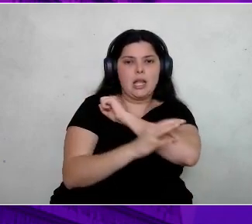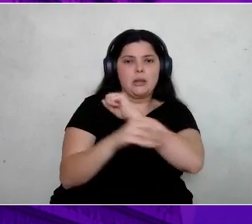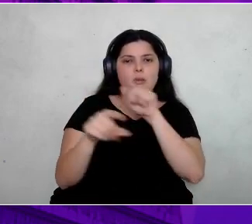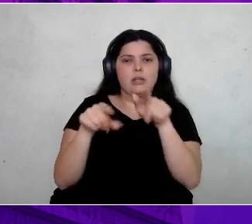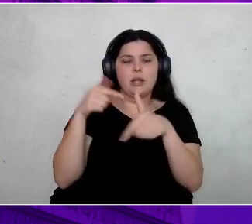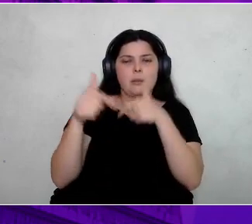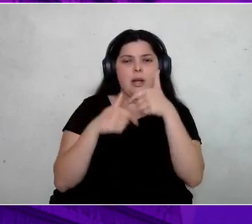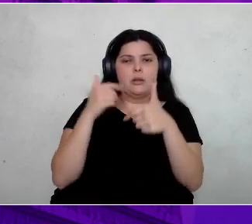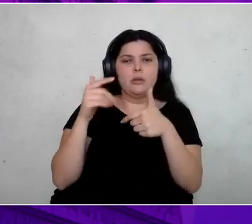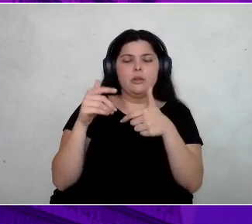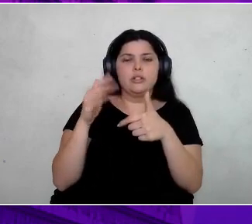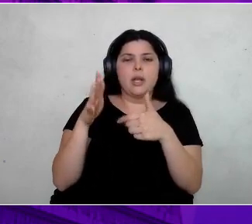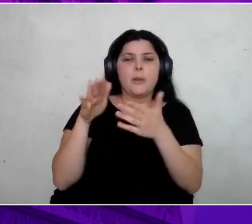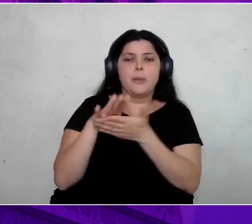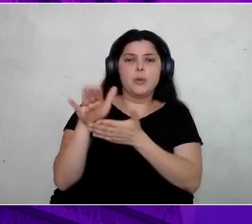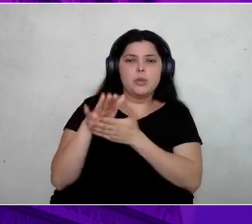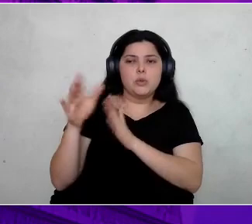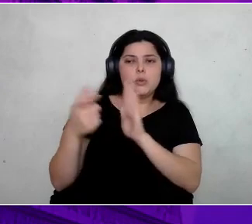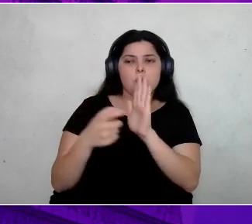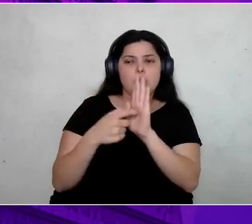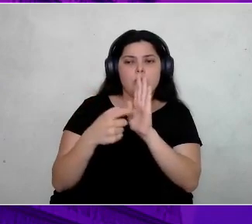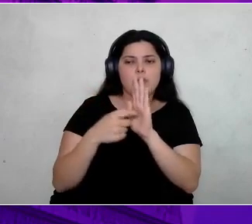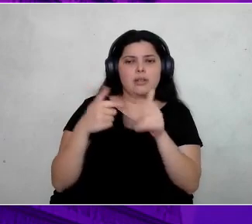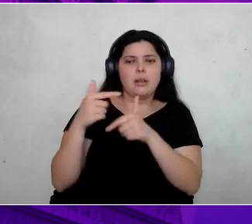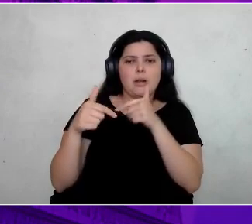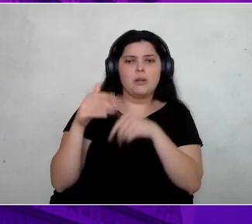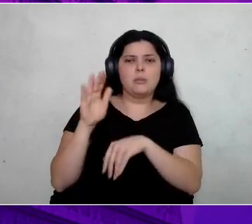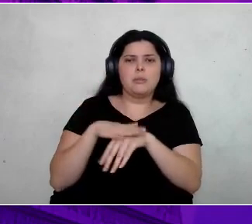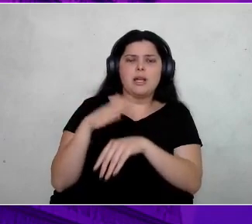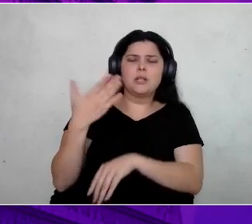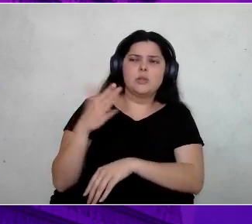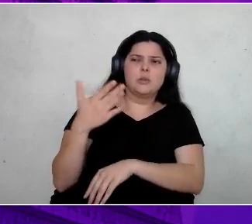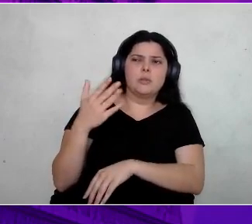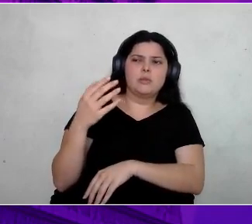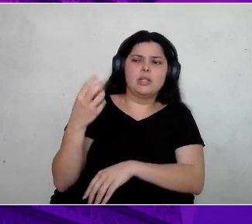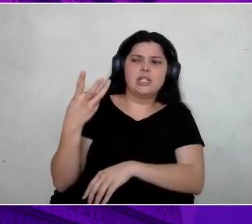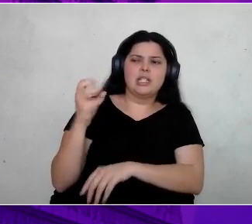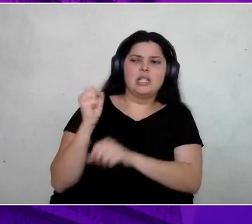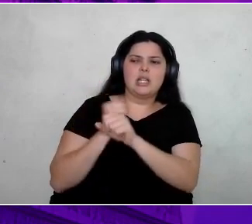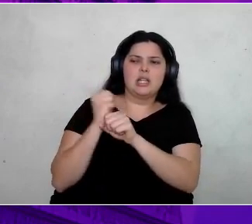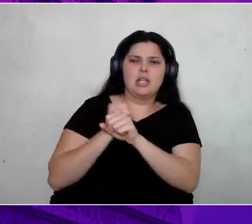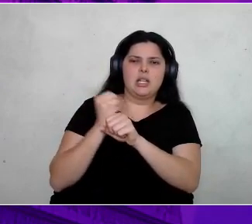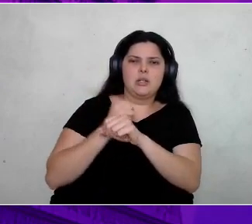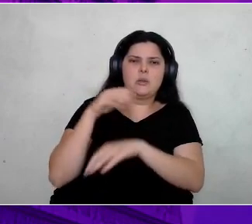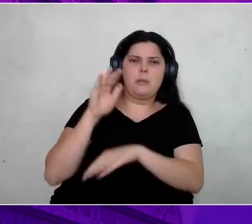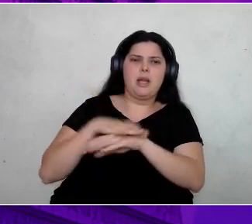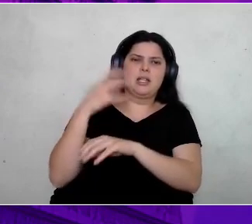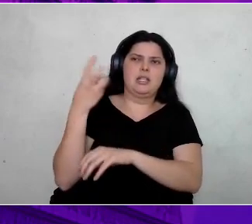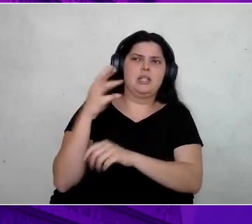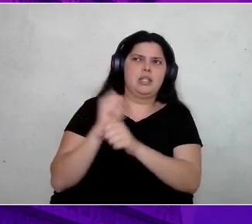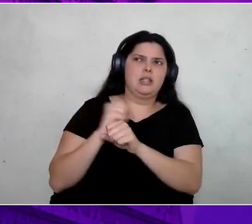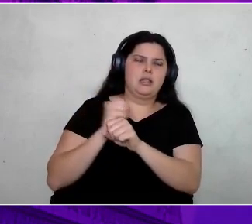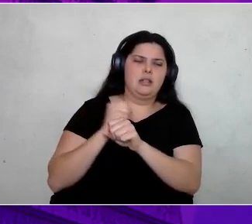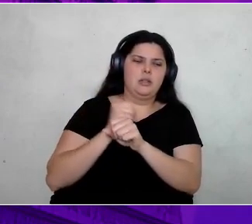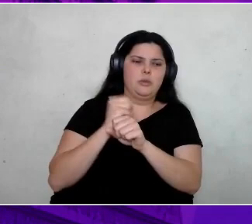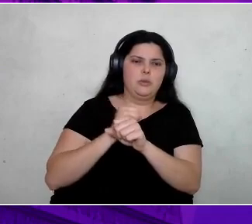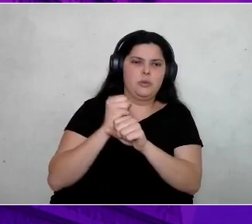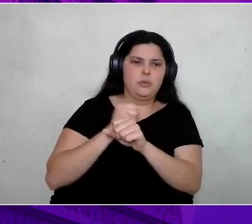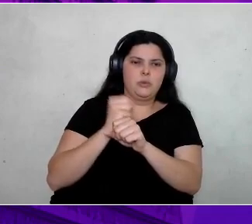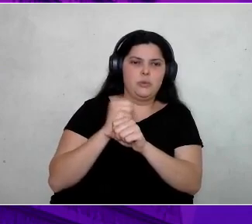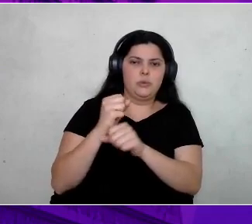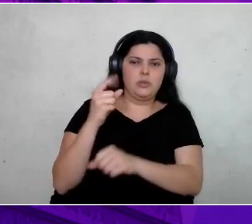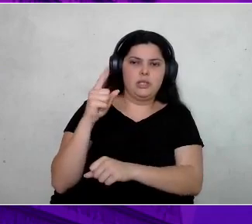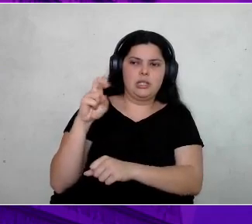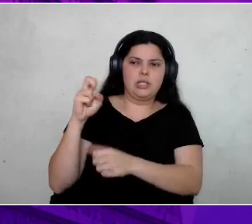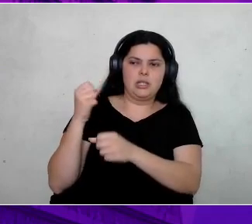Com produção de software, eu trabalho há aproximadamente 30 anos, mais de 30 anos já. Sendo que os 15 primeiros eu trabalhei